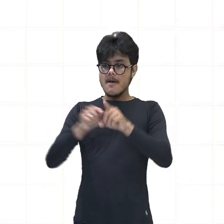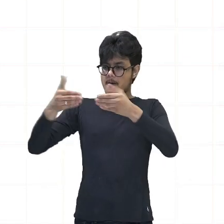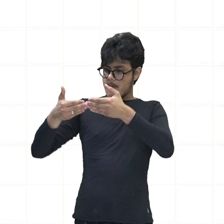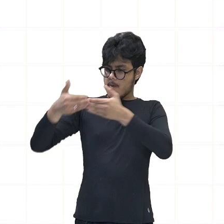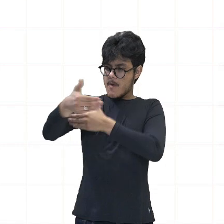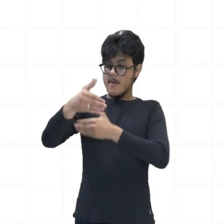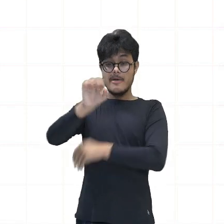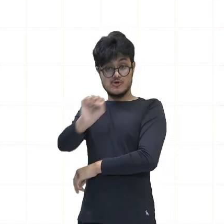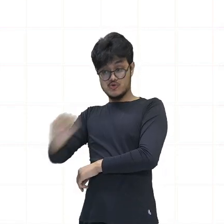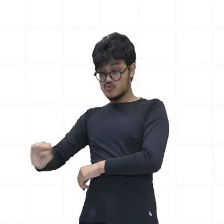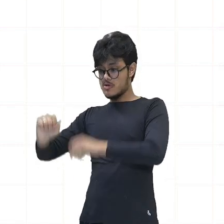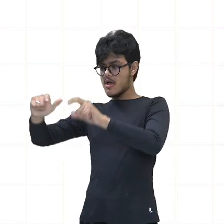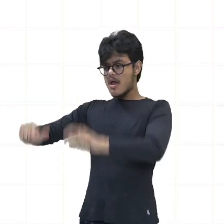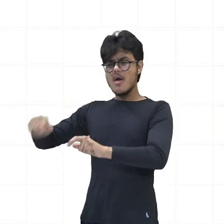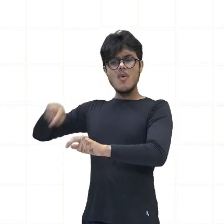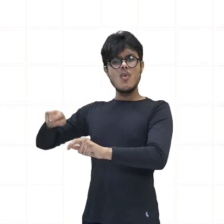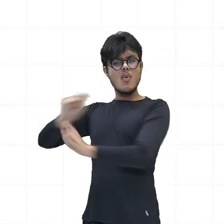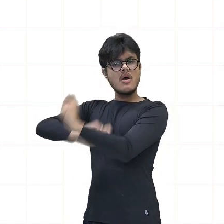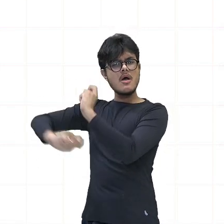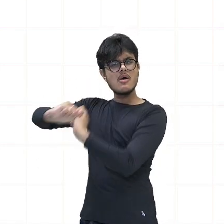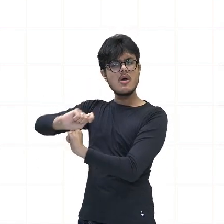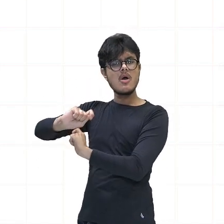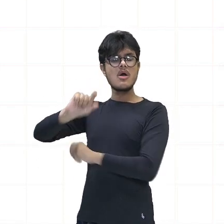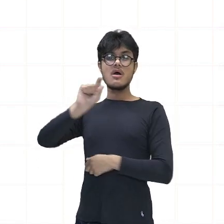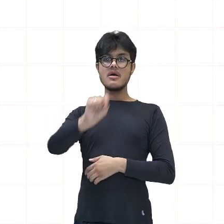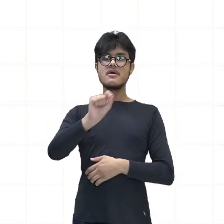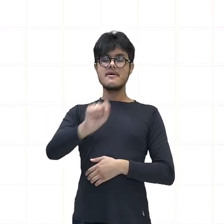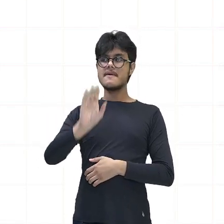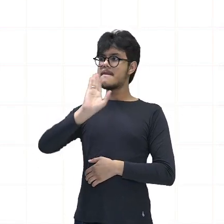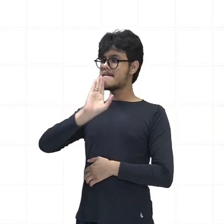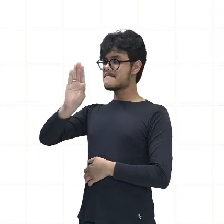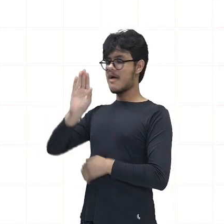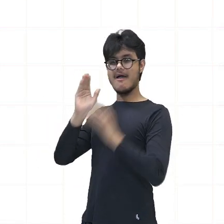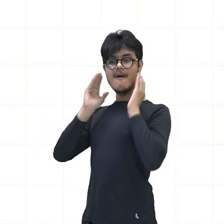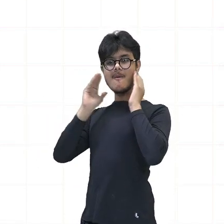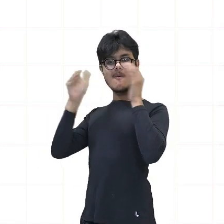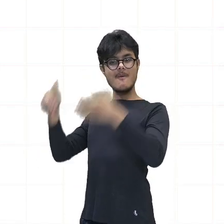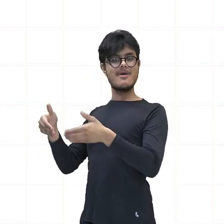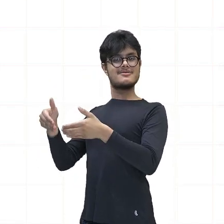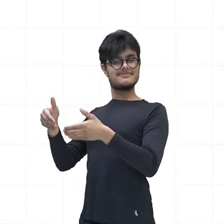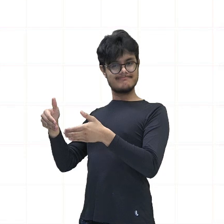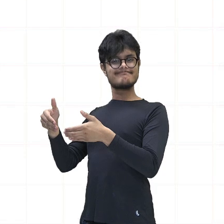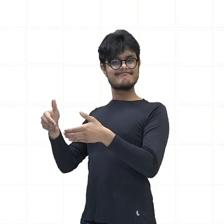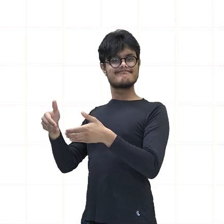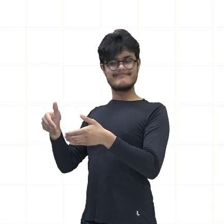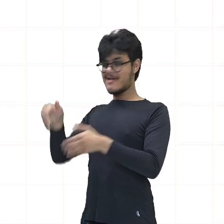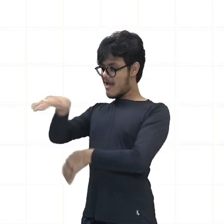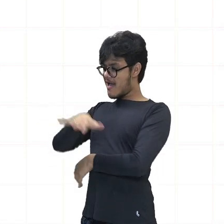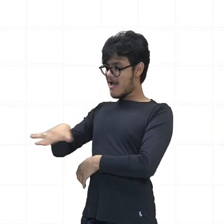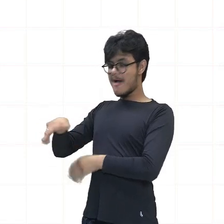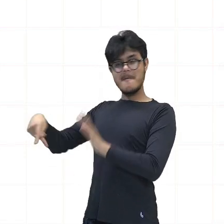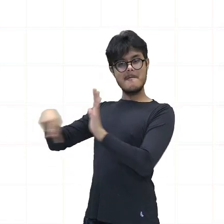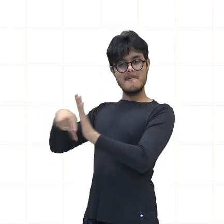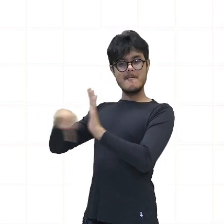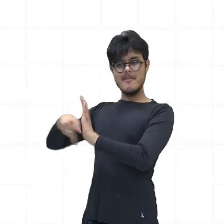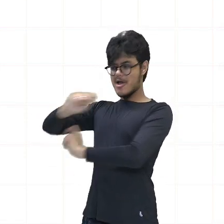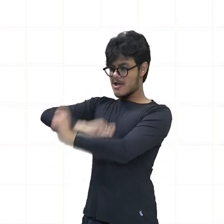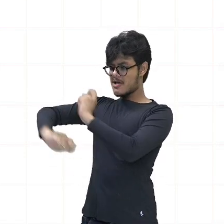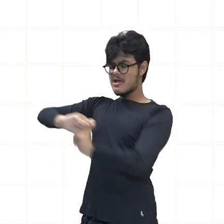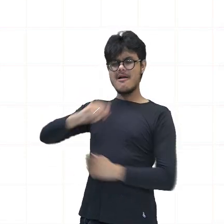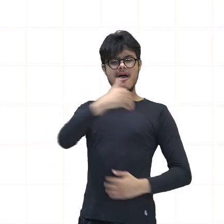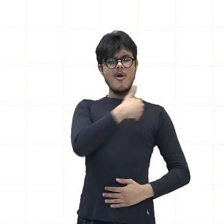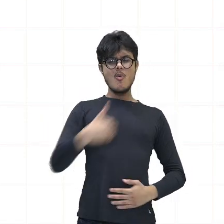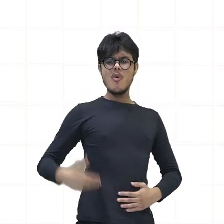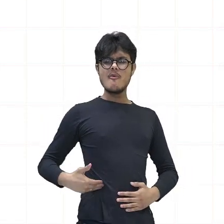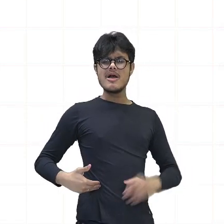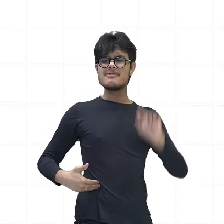região sudeste, a economia estava sendo o centro das atenções da nossa economia. Então, aí o governo ele decidiu